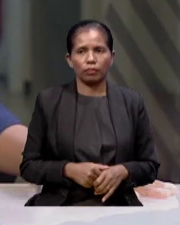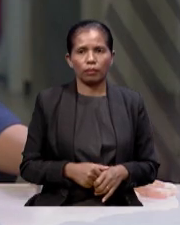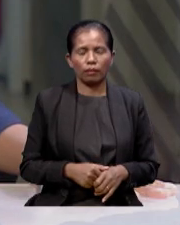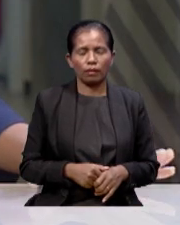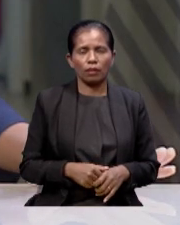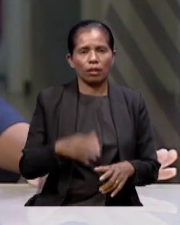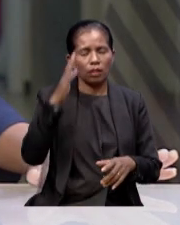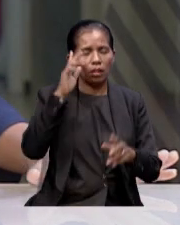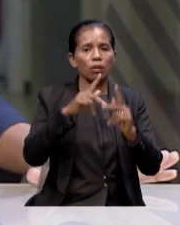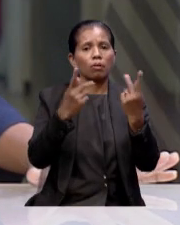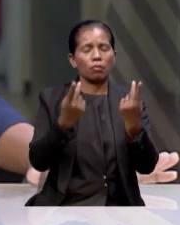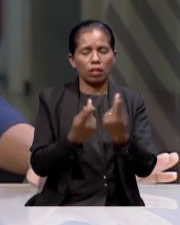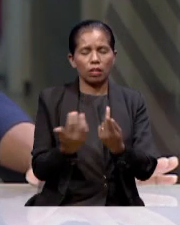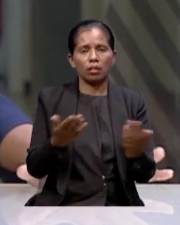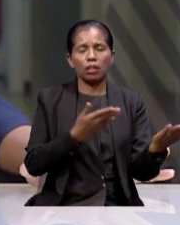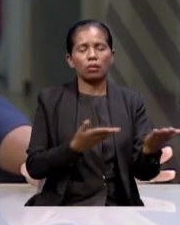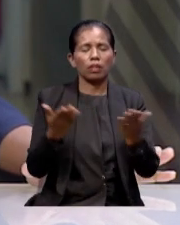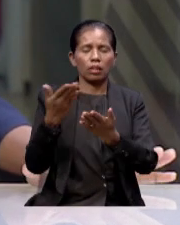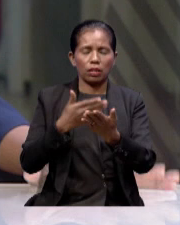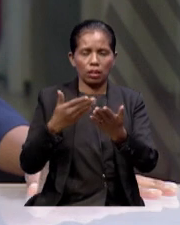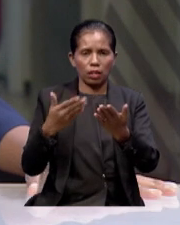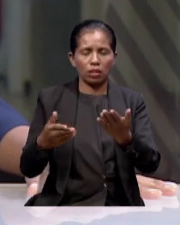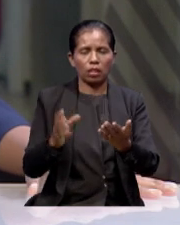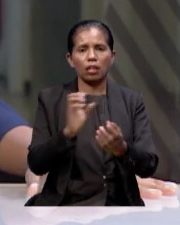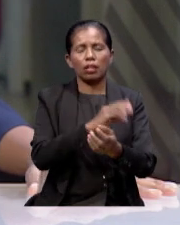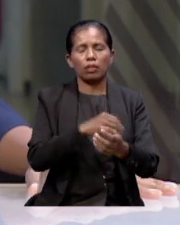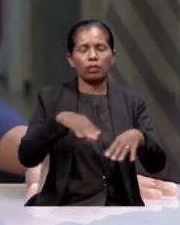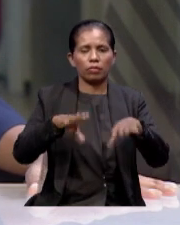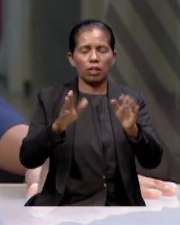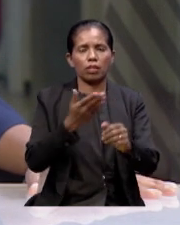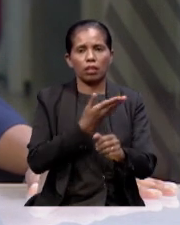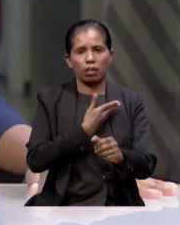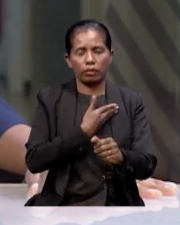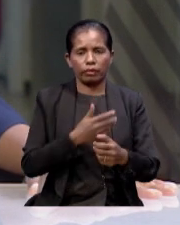Deci când fie companie distribuidor să sambală un comete regularidade, basta să folie.